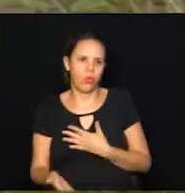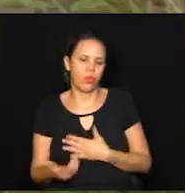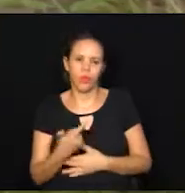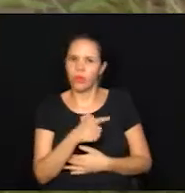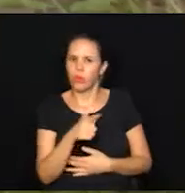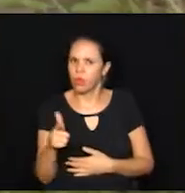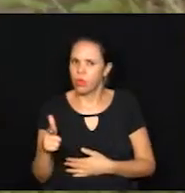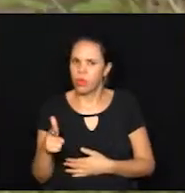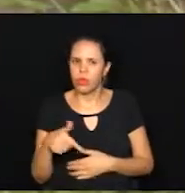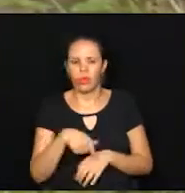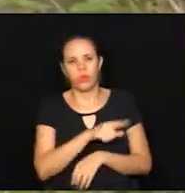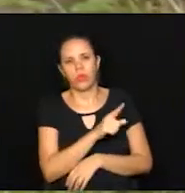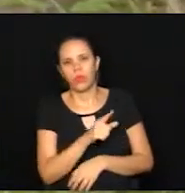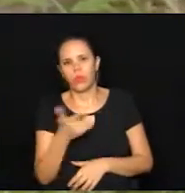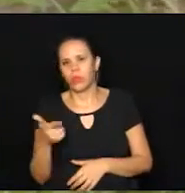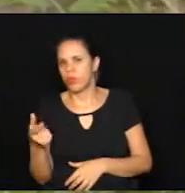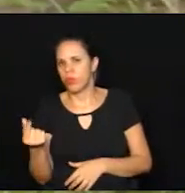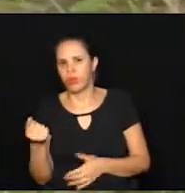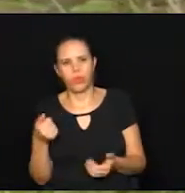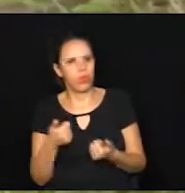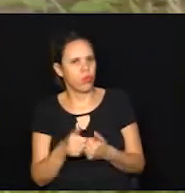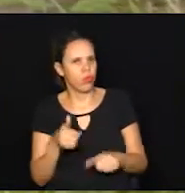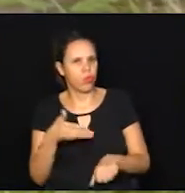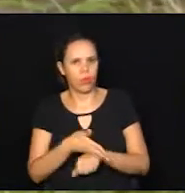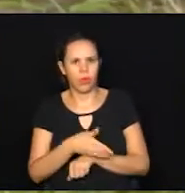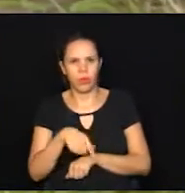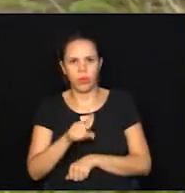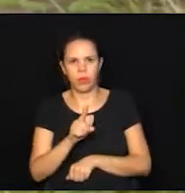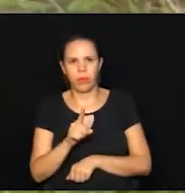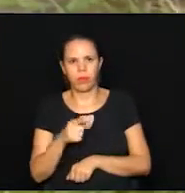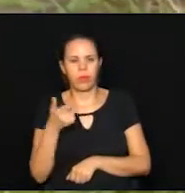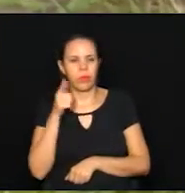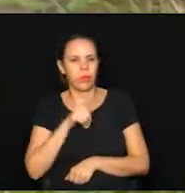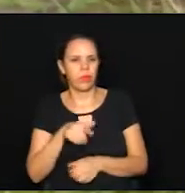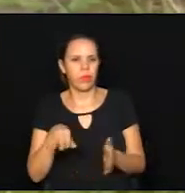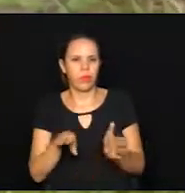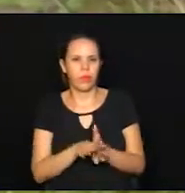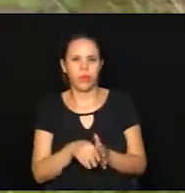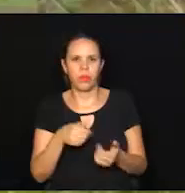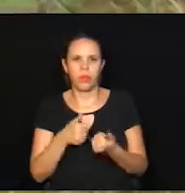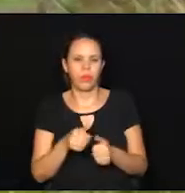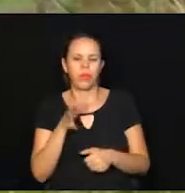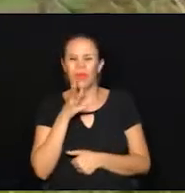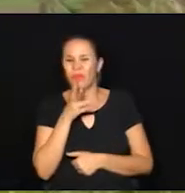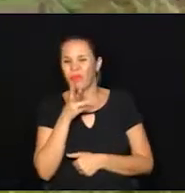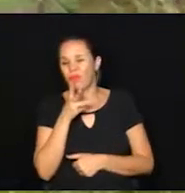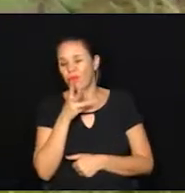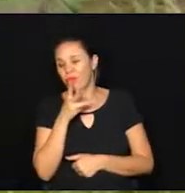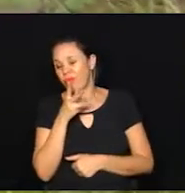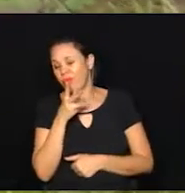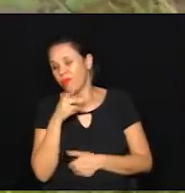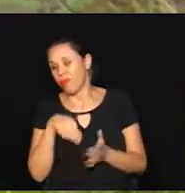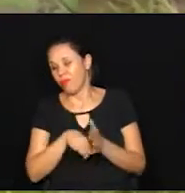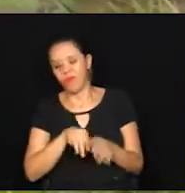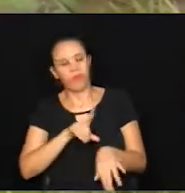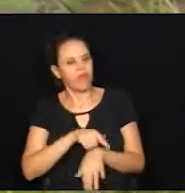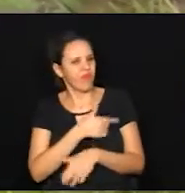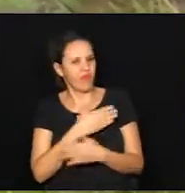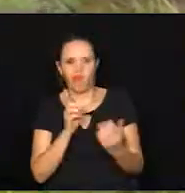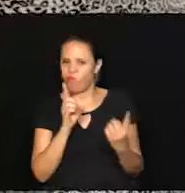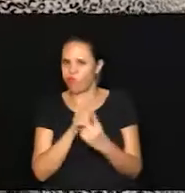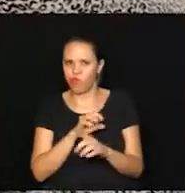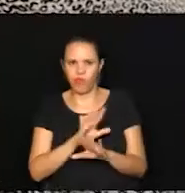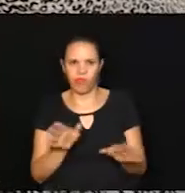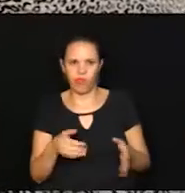não tenho condições de ir, porque às vezes eu não tenho dinheiro da passagem para ir. Quando eu consigo, às vezes os ônibus demoram muito, aí eu chego atrasado e eles já não